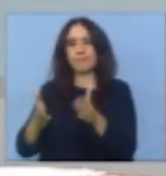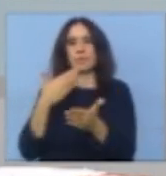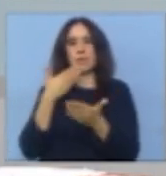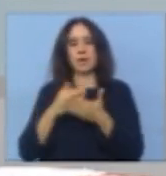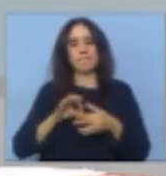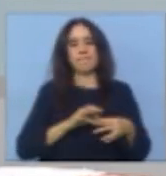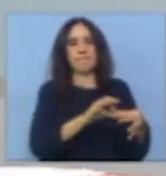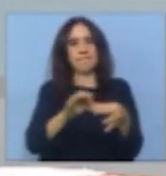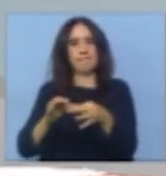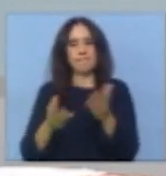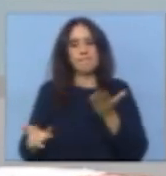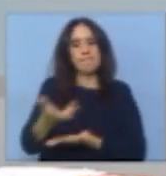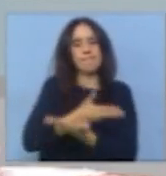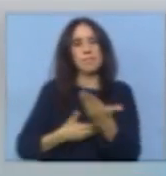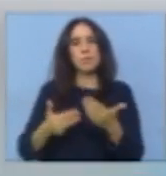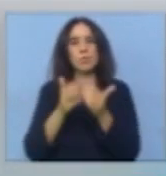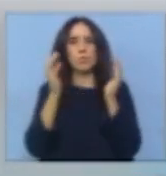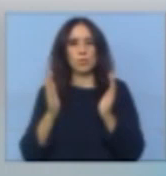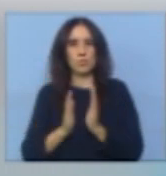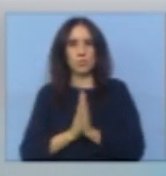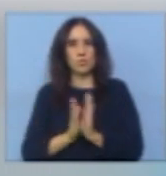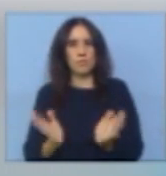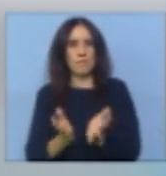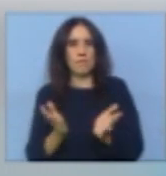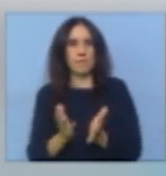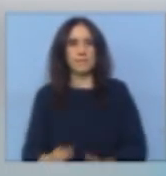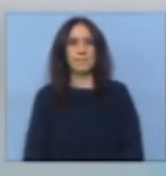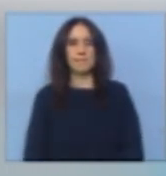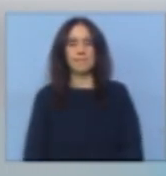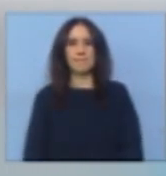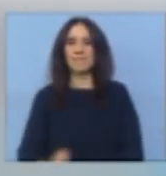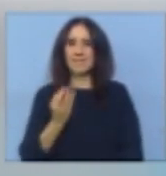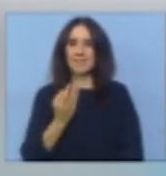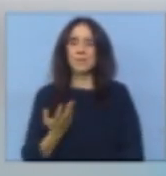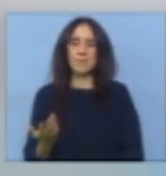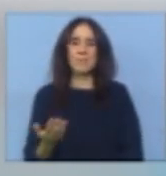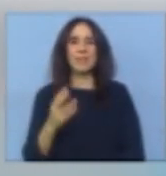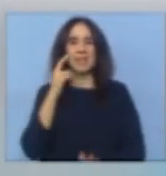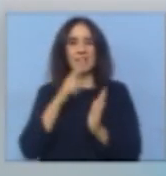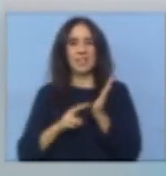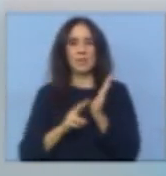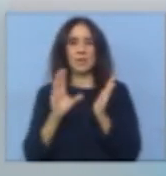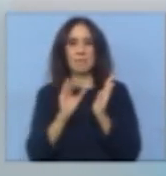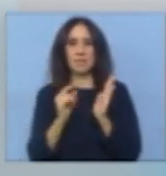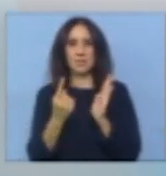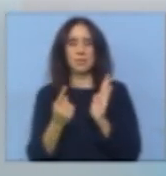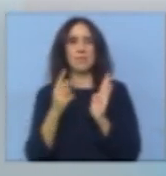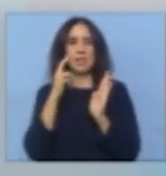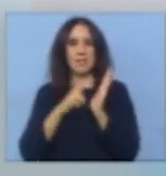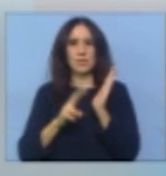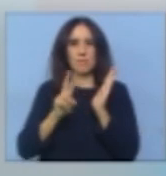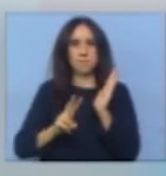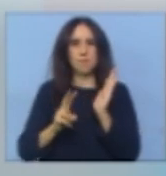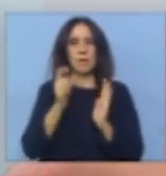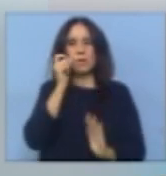fraternidade e a partilha entre todos. Exato. Bom, temos então mais uma leitura, a segunda leitura de